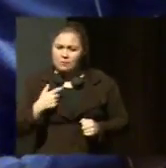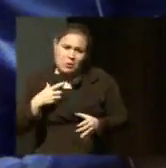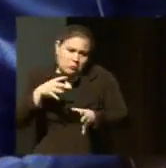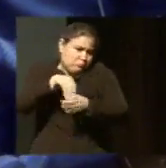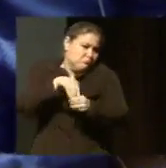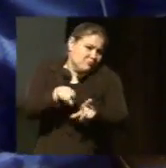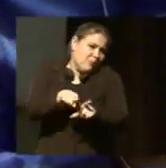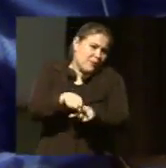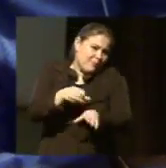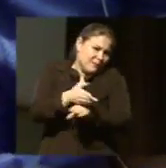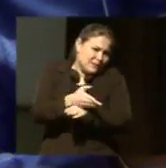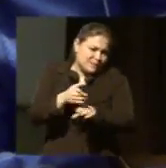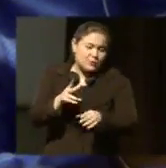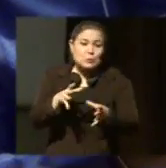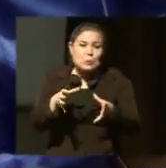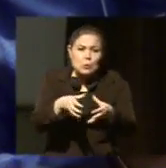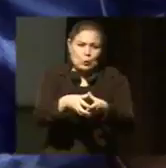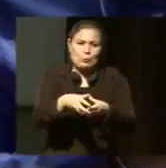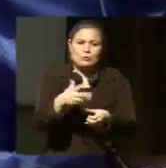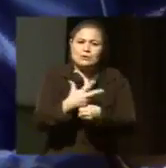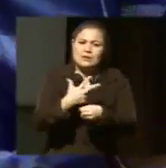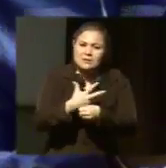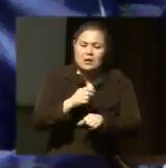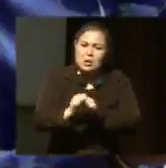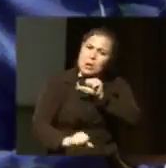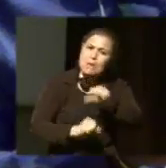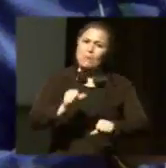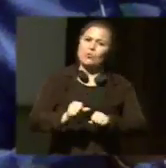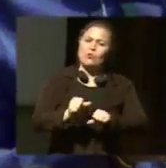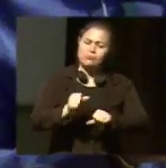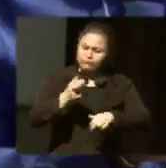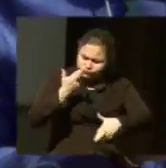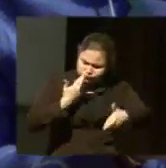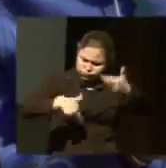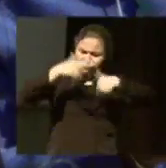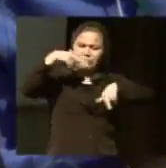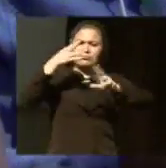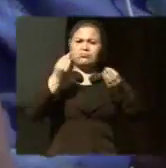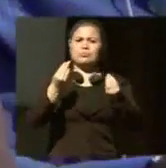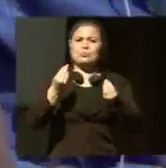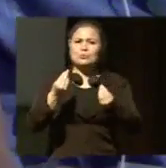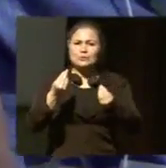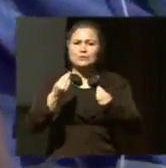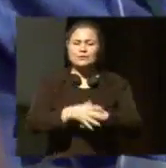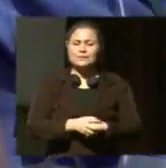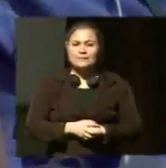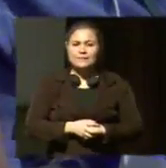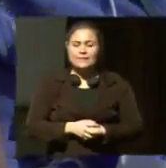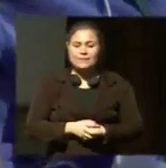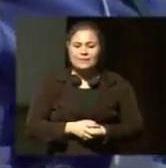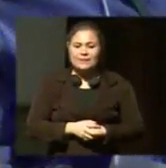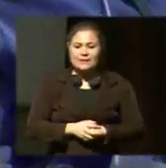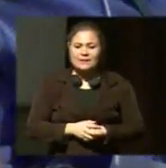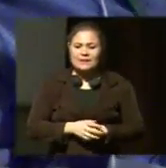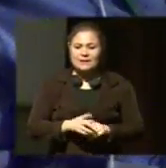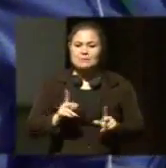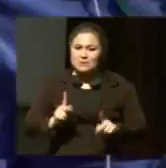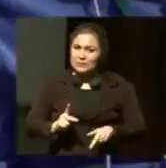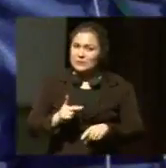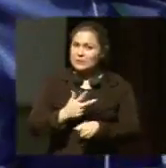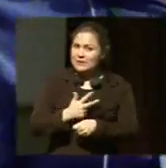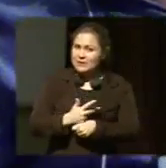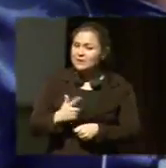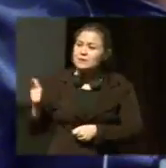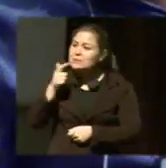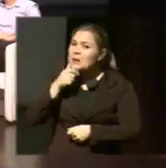também nessa, dos grupos de terceira idade que mudou, revolucionou bastante ao pessoal de terceira idade. O que, que vocês